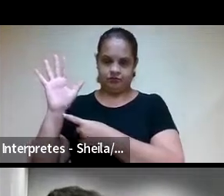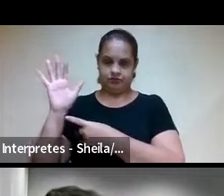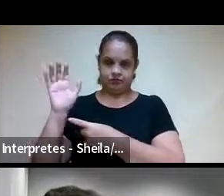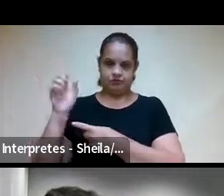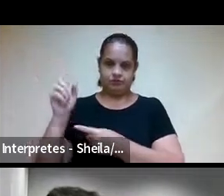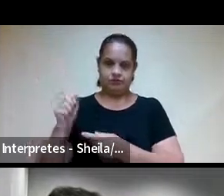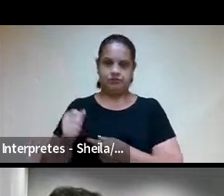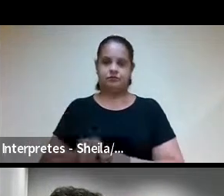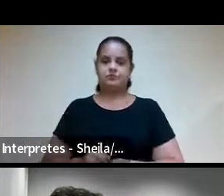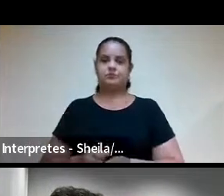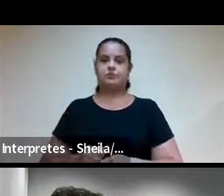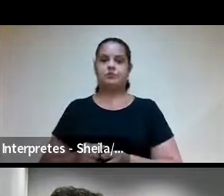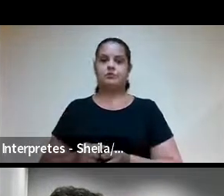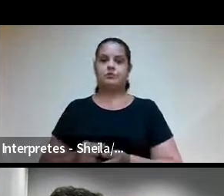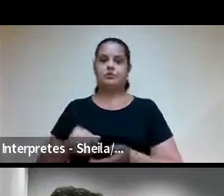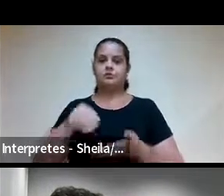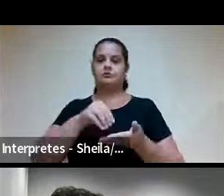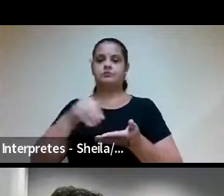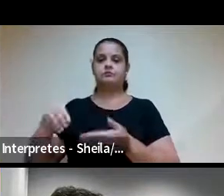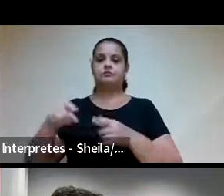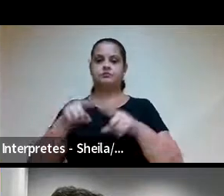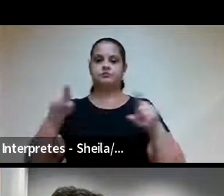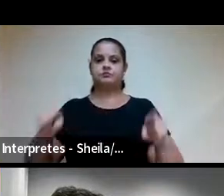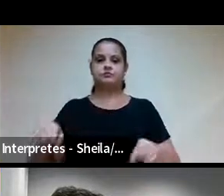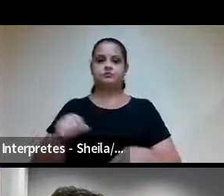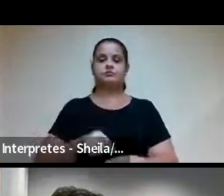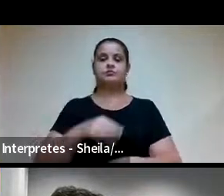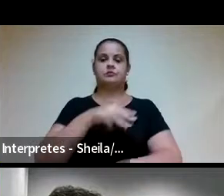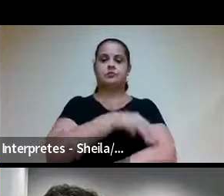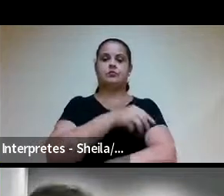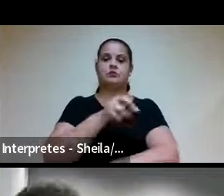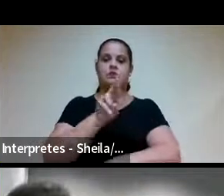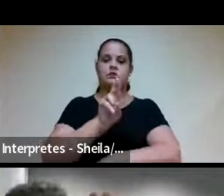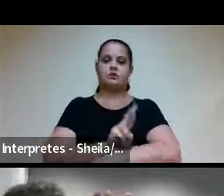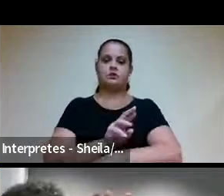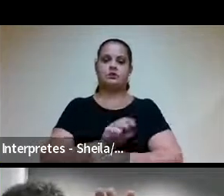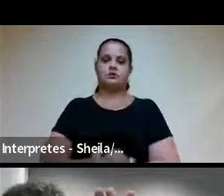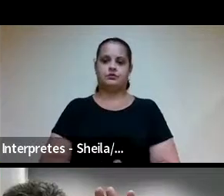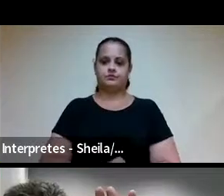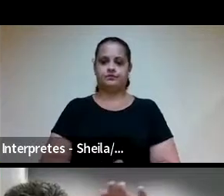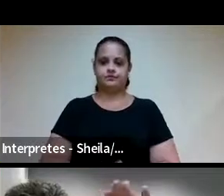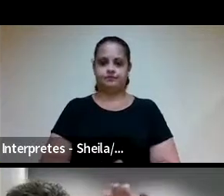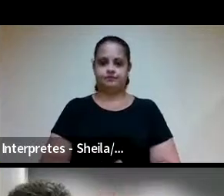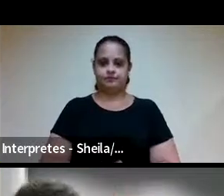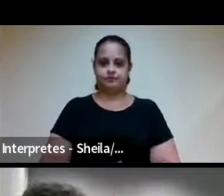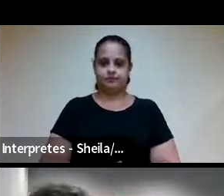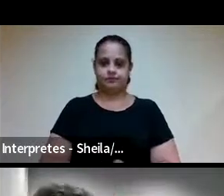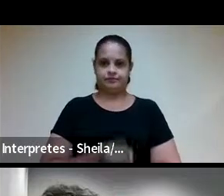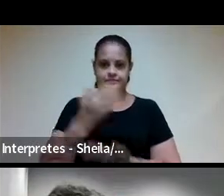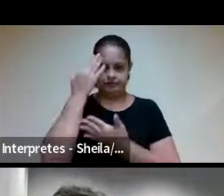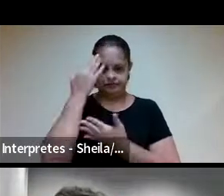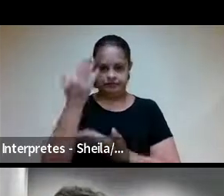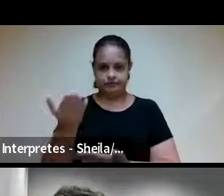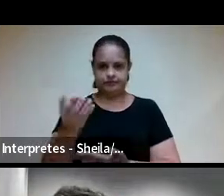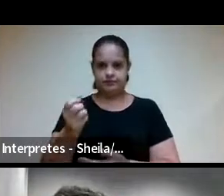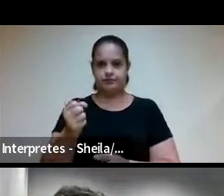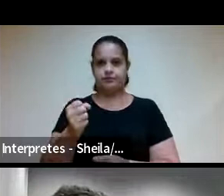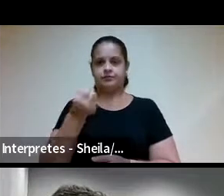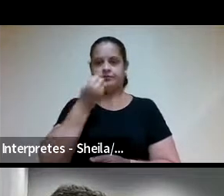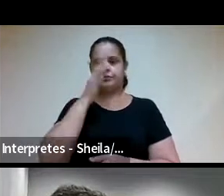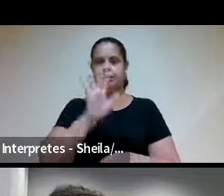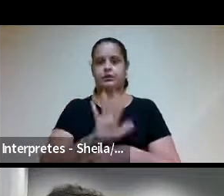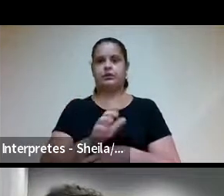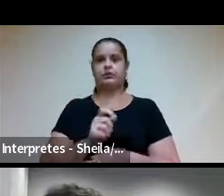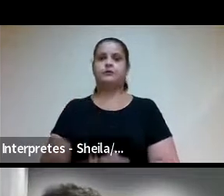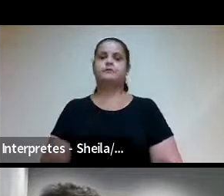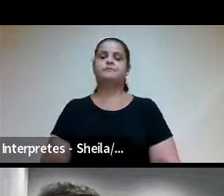para me retirar da sala e agradecer a participação. Autorizado e agradeço a presença. Boa tarde a todos os membros. Boa tarde, doutor Marcelo. Um abraço. Boa